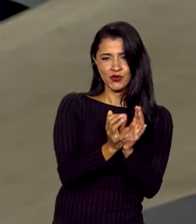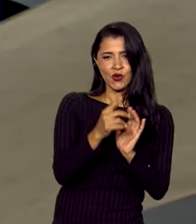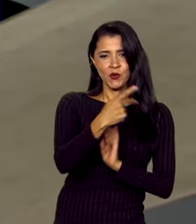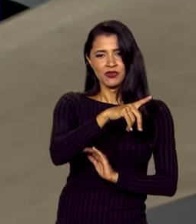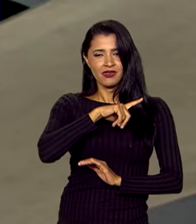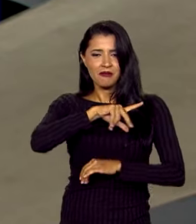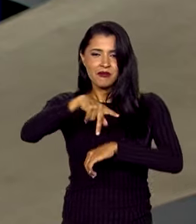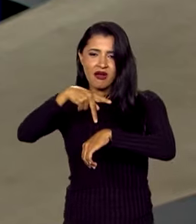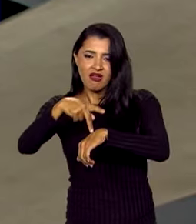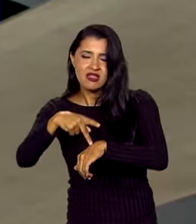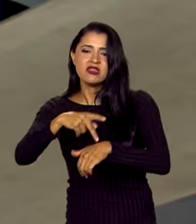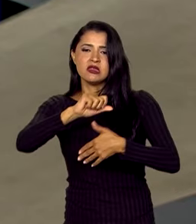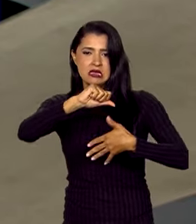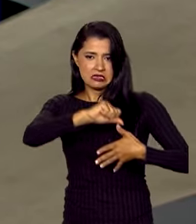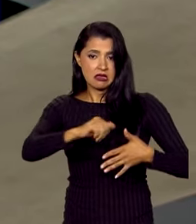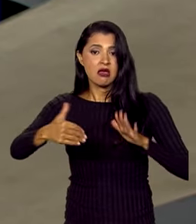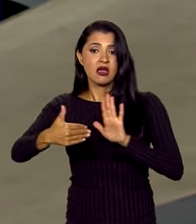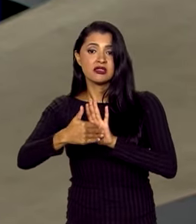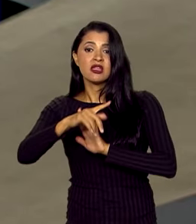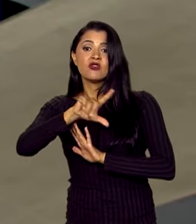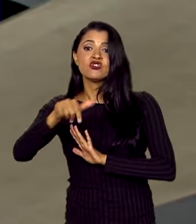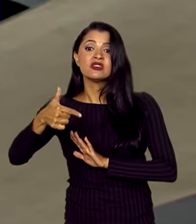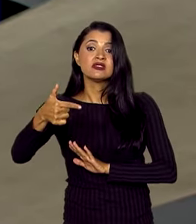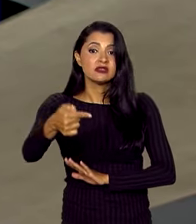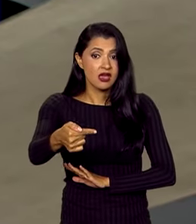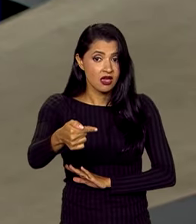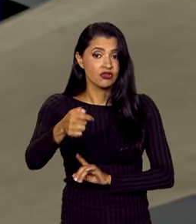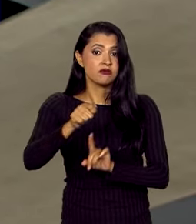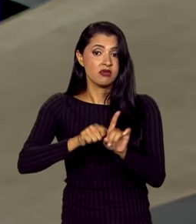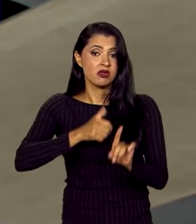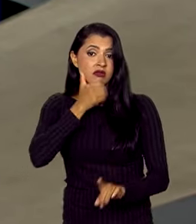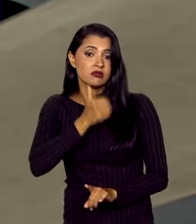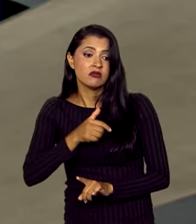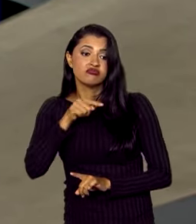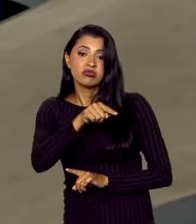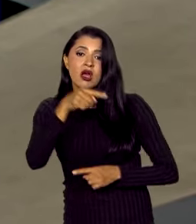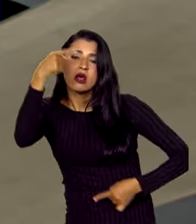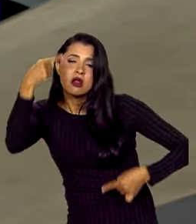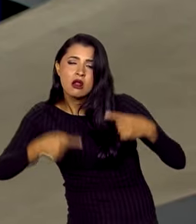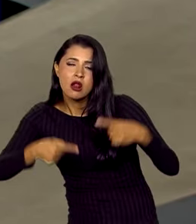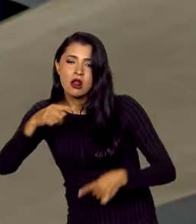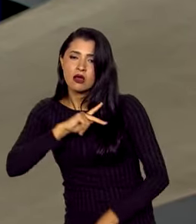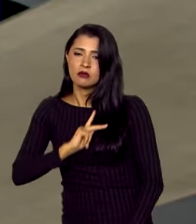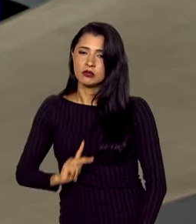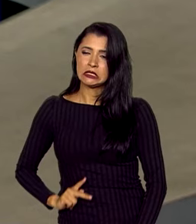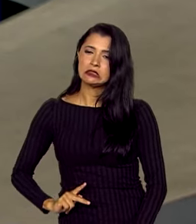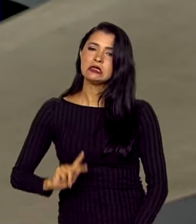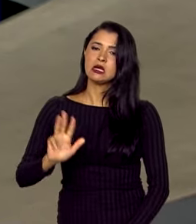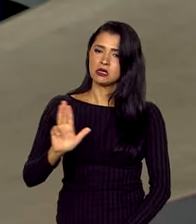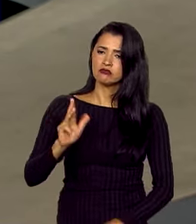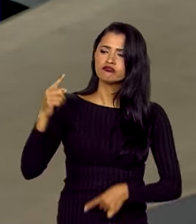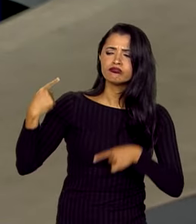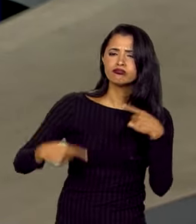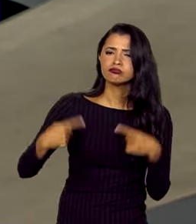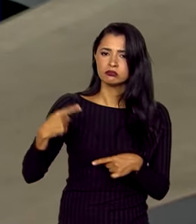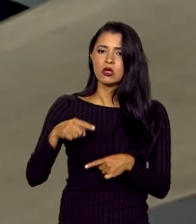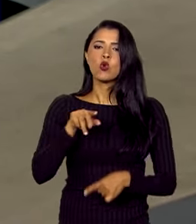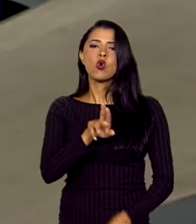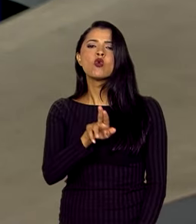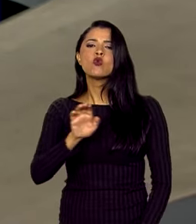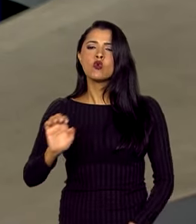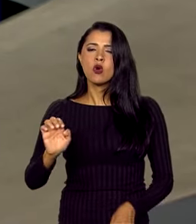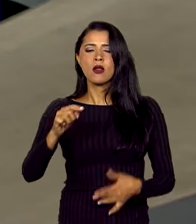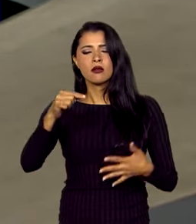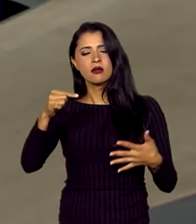países sul-americanos, até o dia 7 de dezembro e tem discutido, o presidente Lula tem discutido aí com a União Europeia